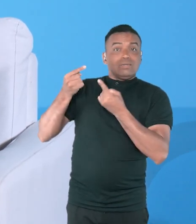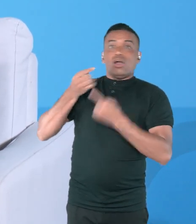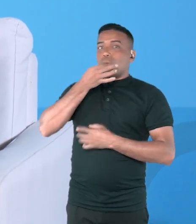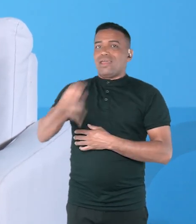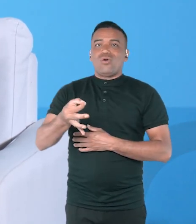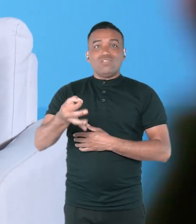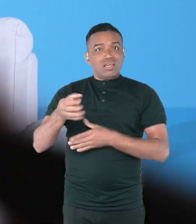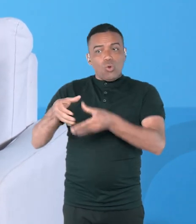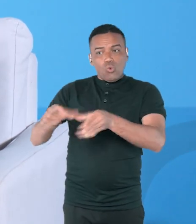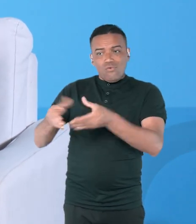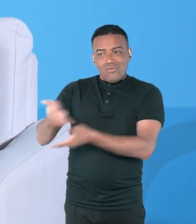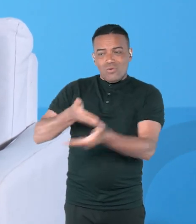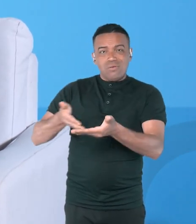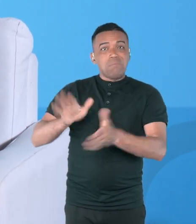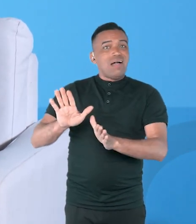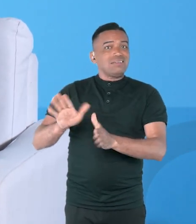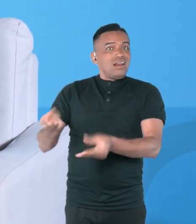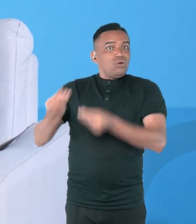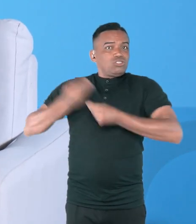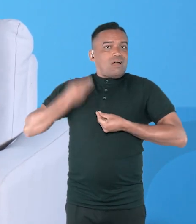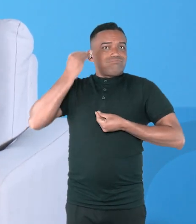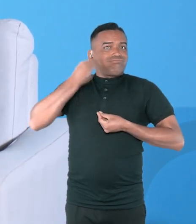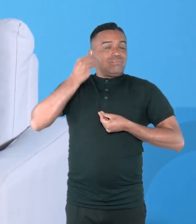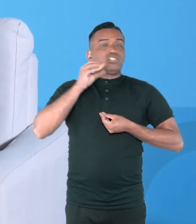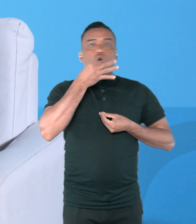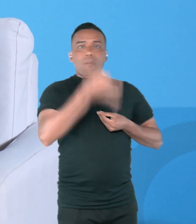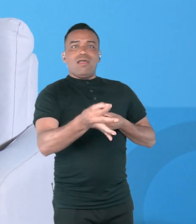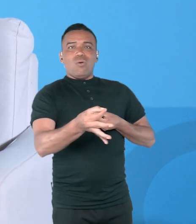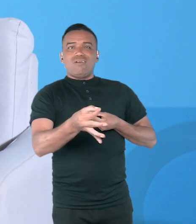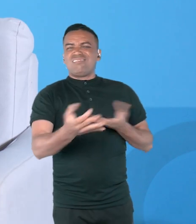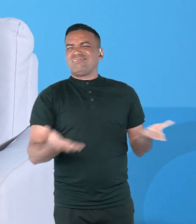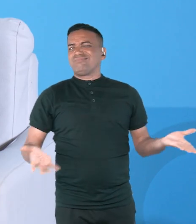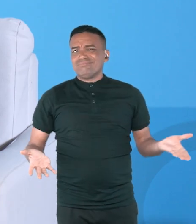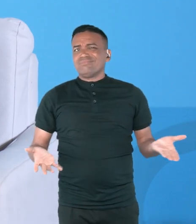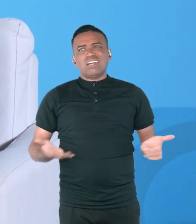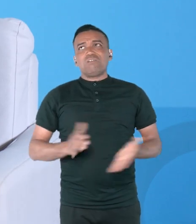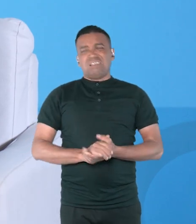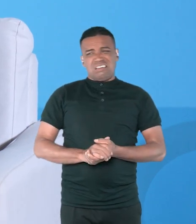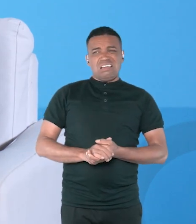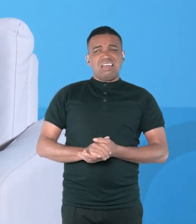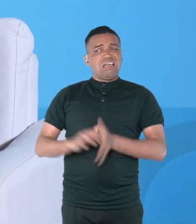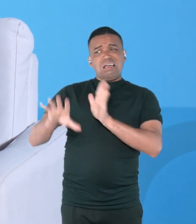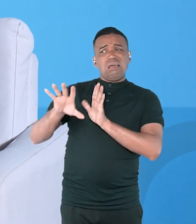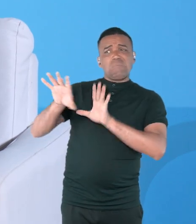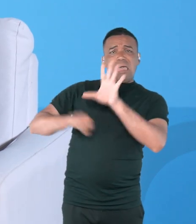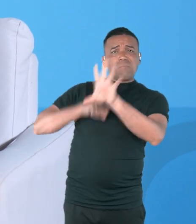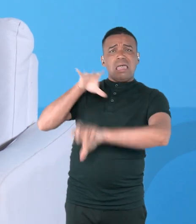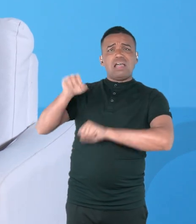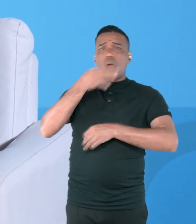provocou aquela opinião. Mas a pessoa não te dá a vivência, ela só te dá a opinião. E aí a gente vai importando